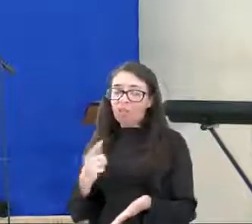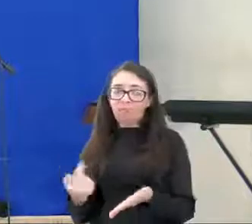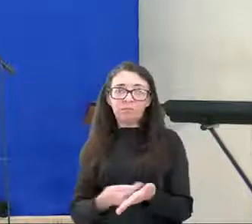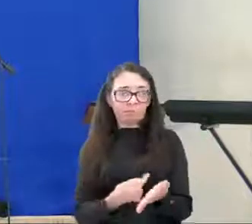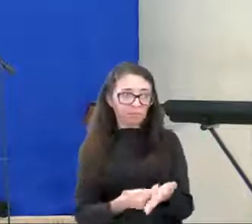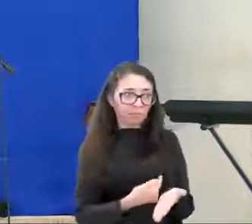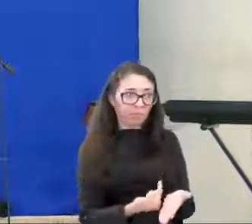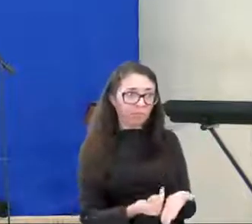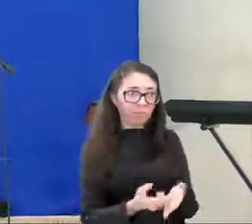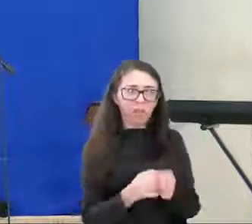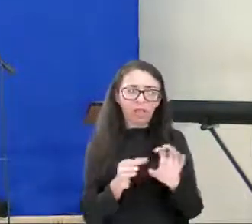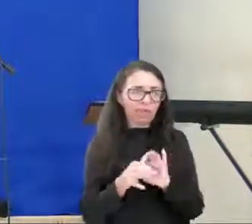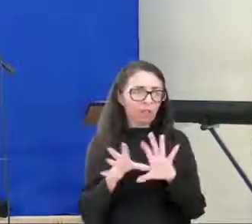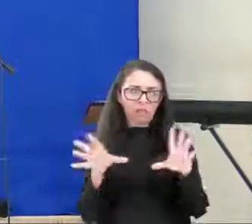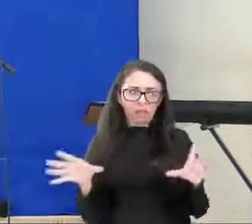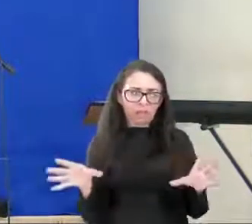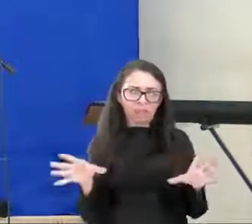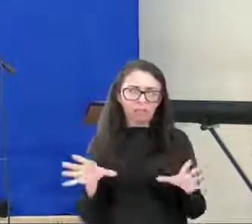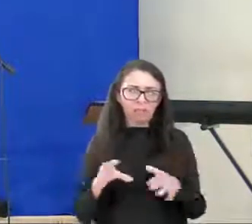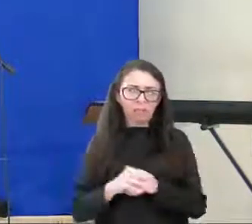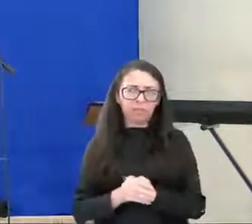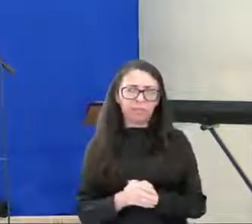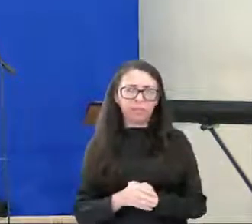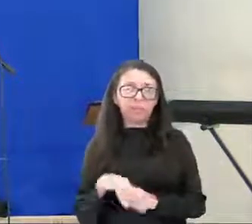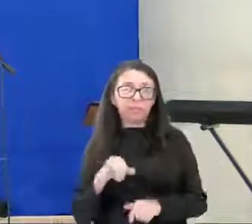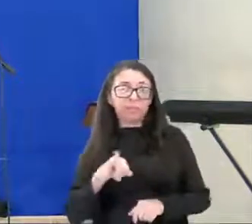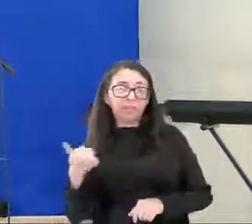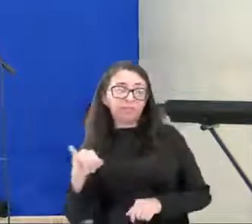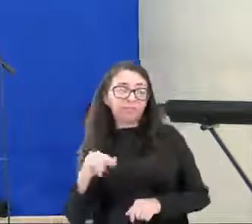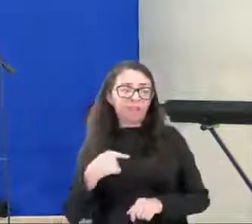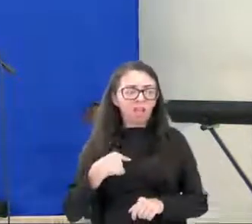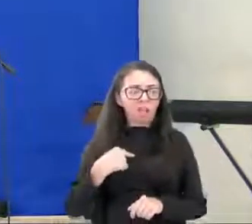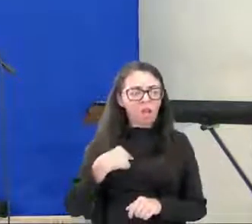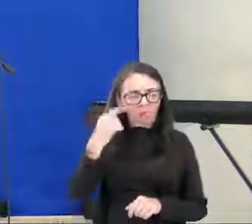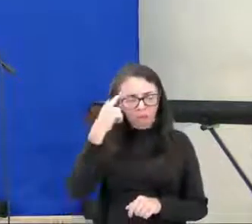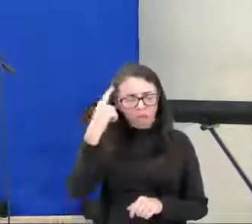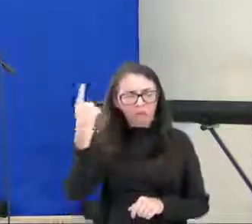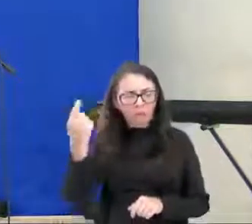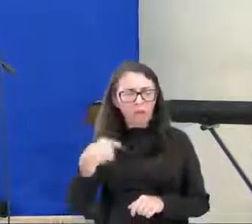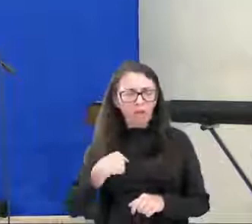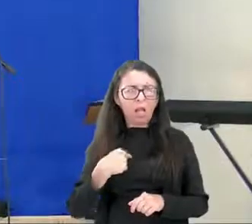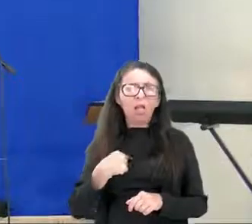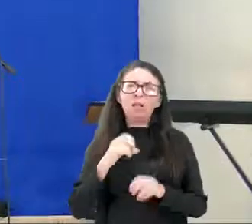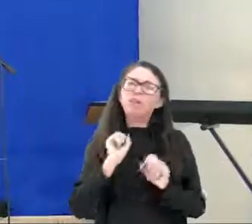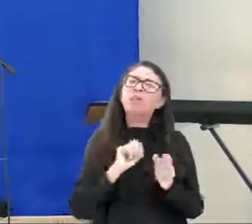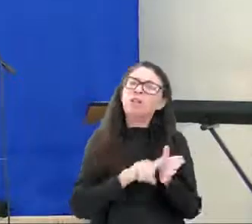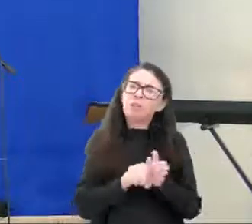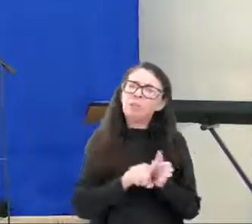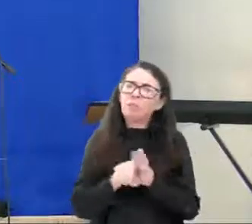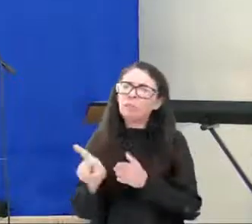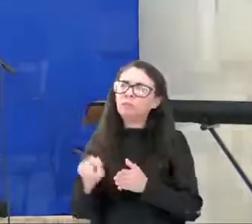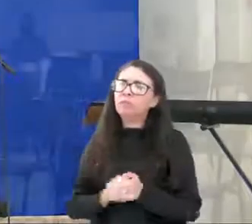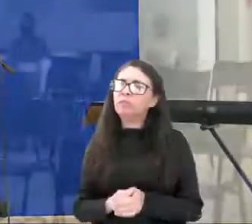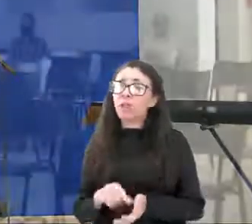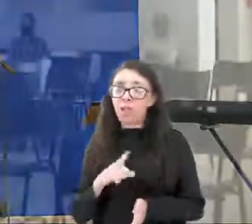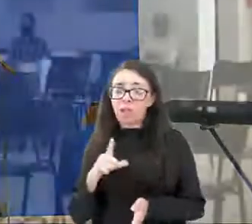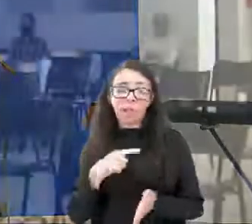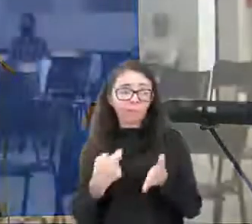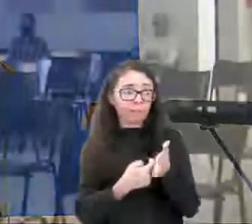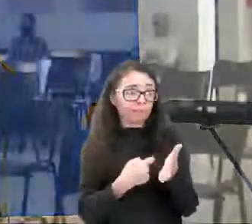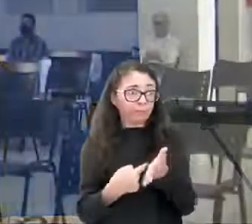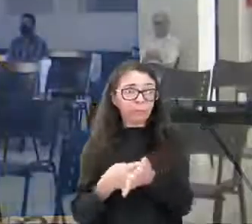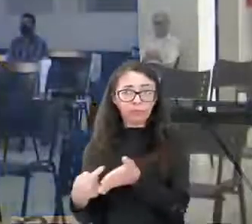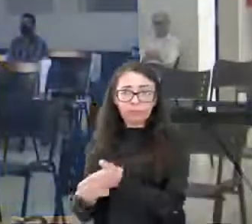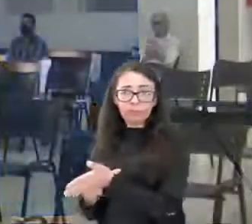compartilhar alguma experiência que tem a ver com o texto, que possa edificar aqui mais um pouco a nossa aula de hoje.